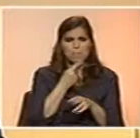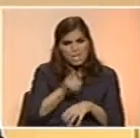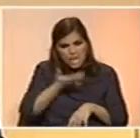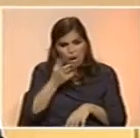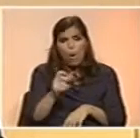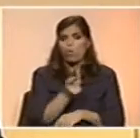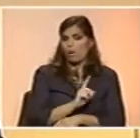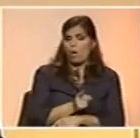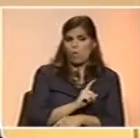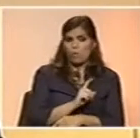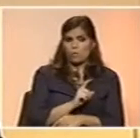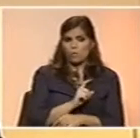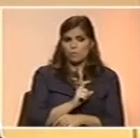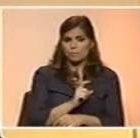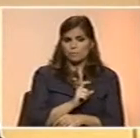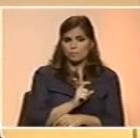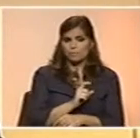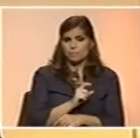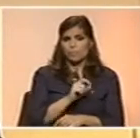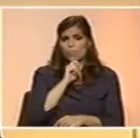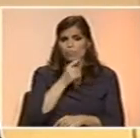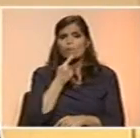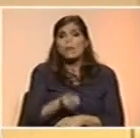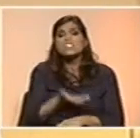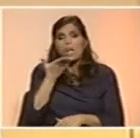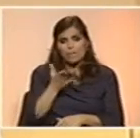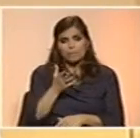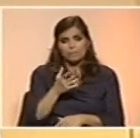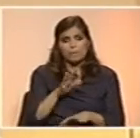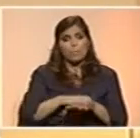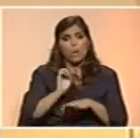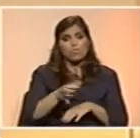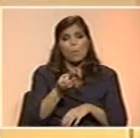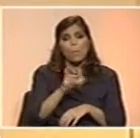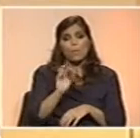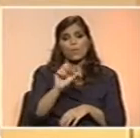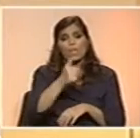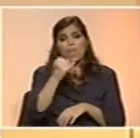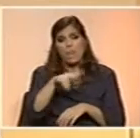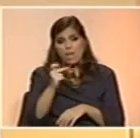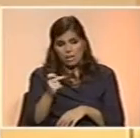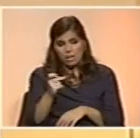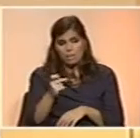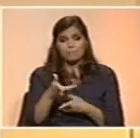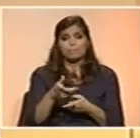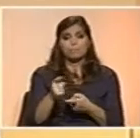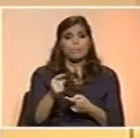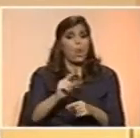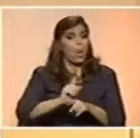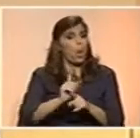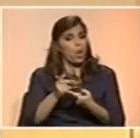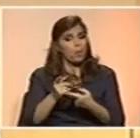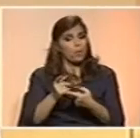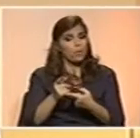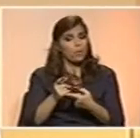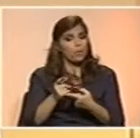Pode ser também mais cara? Pegando na questão da proteína, até porque foi logo na abertura uma das indicações